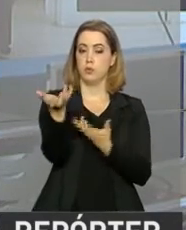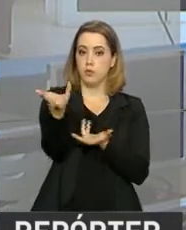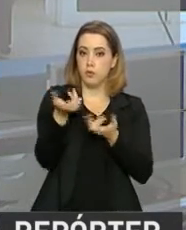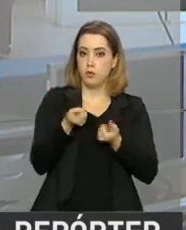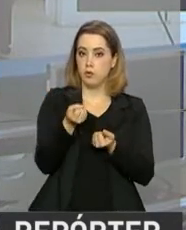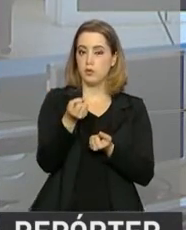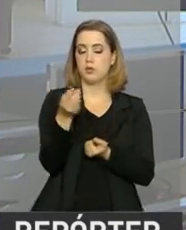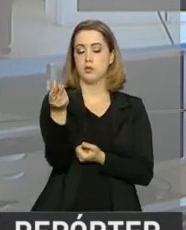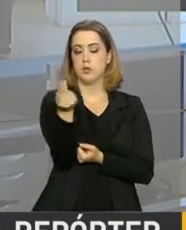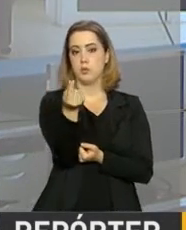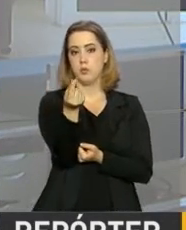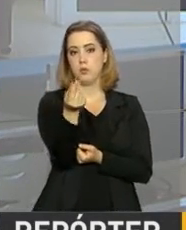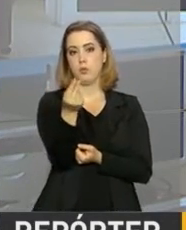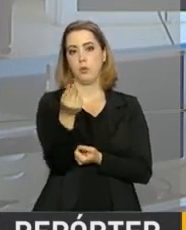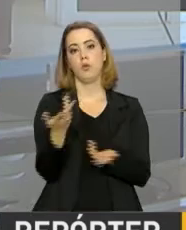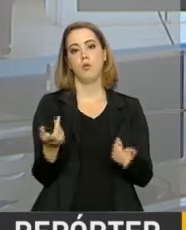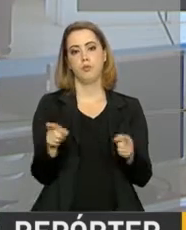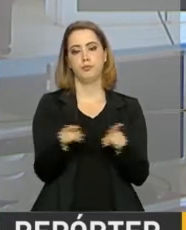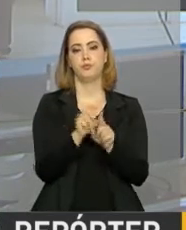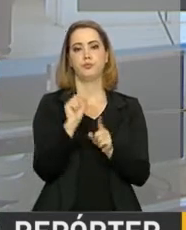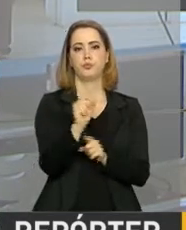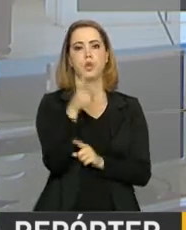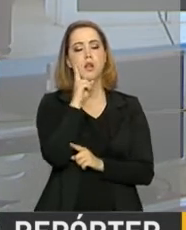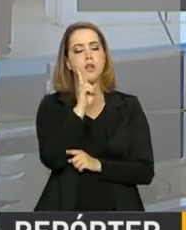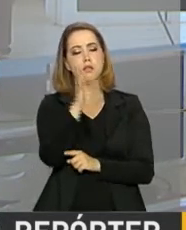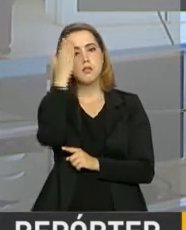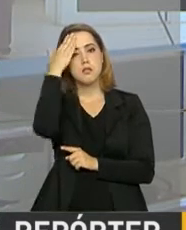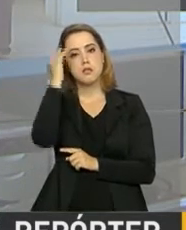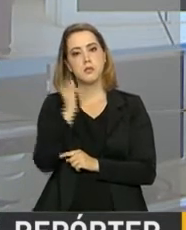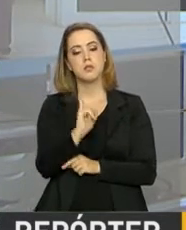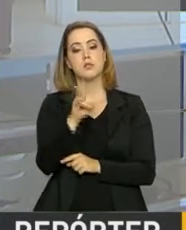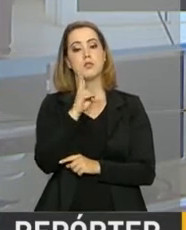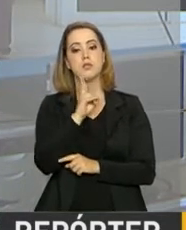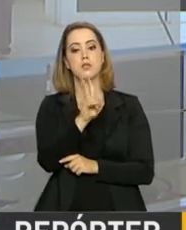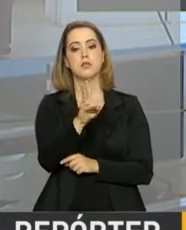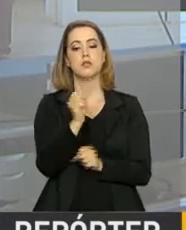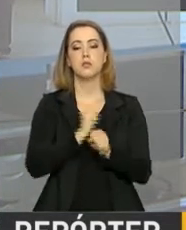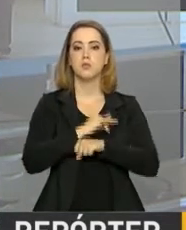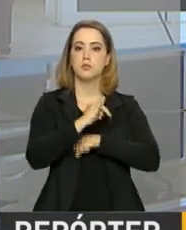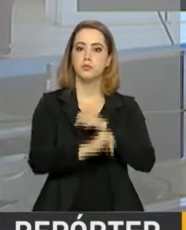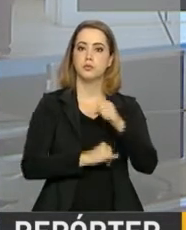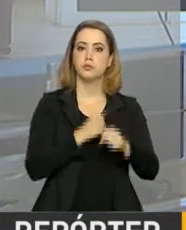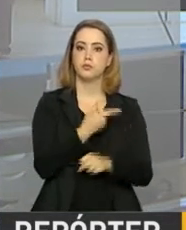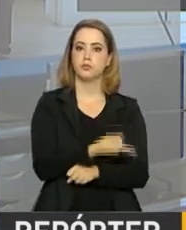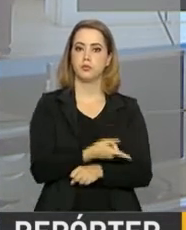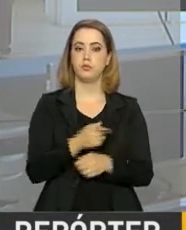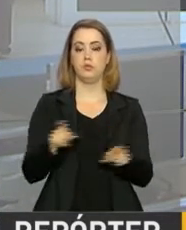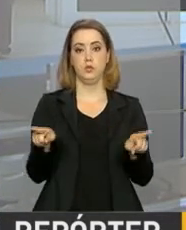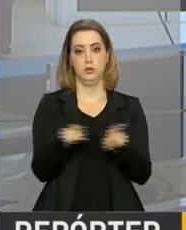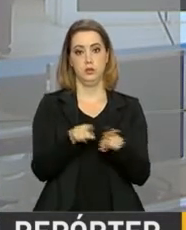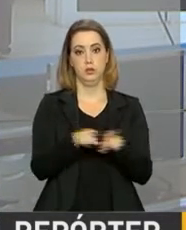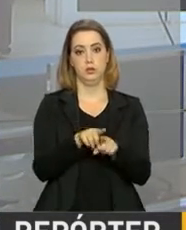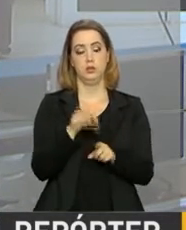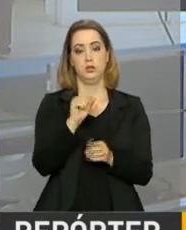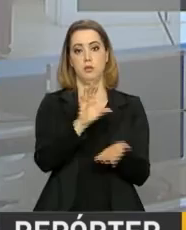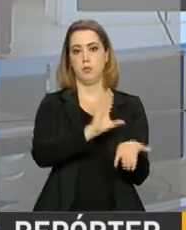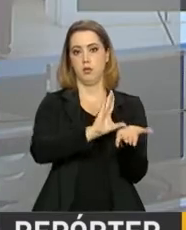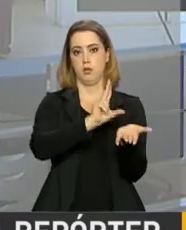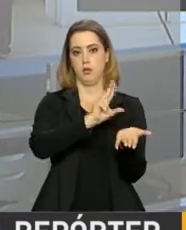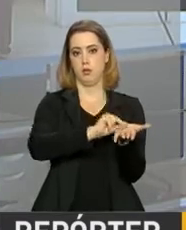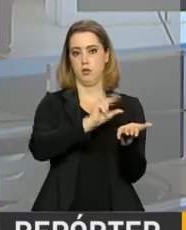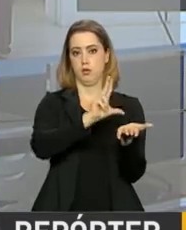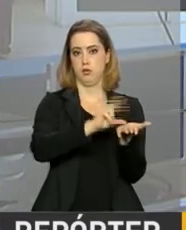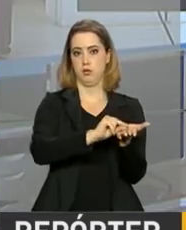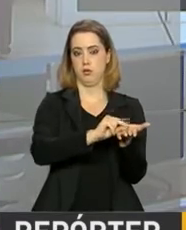meio de reais para saber se teve a declaração liberada basta acessar o site da receita federal tem também o aplicativo da receita